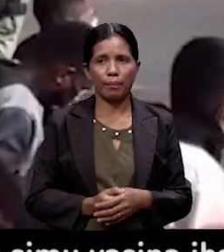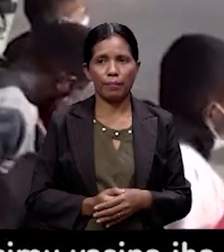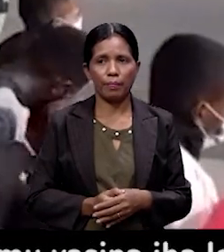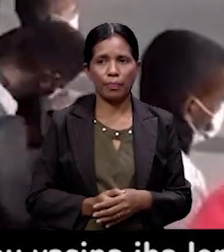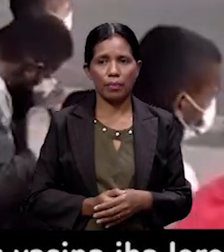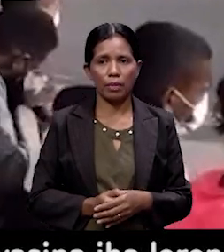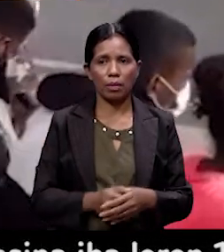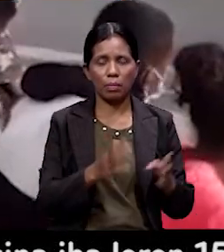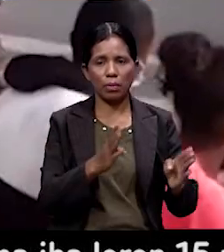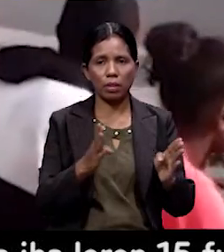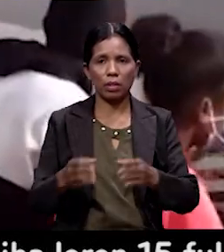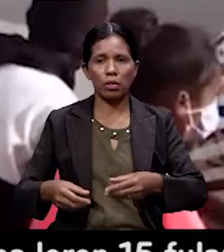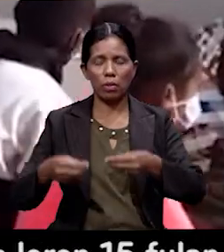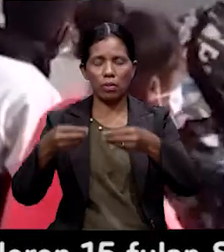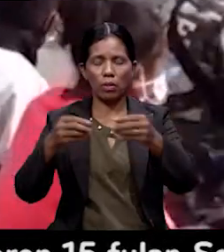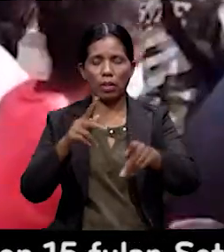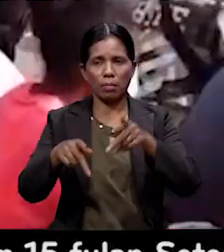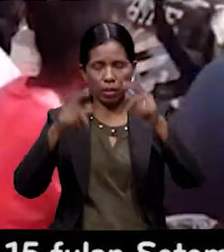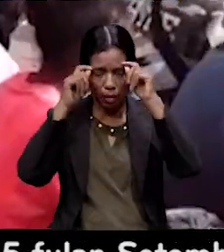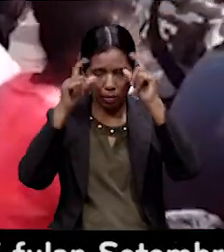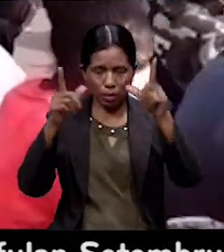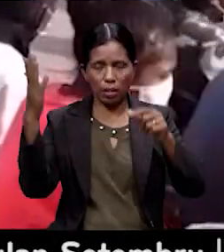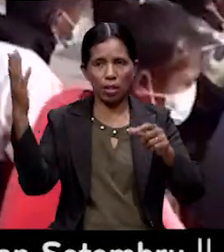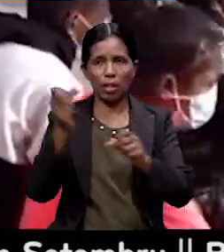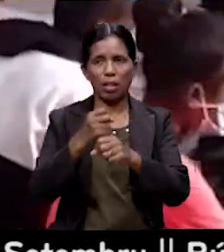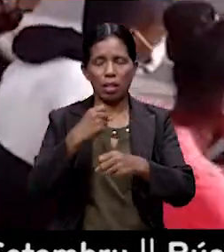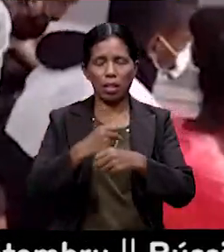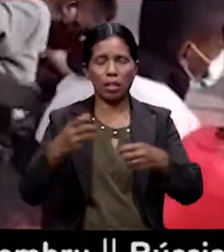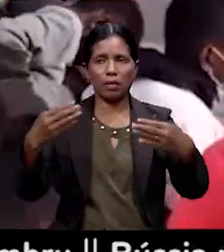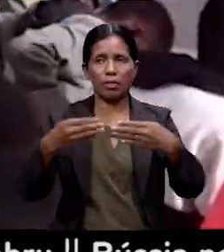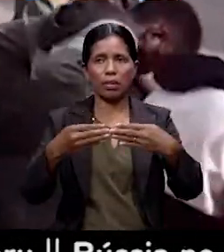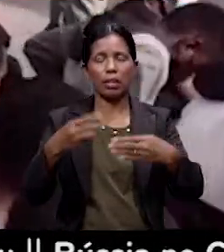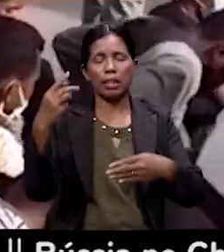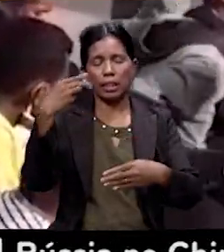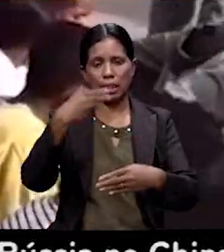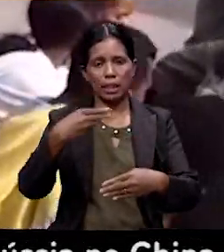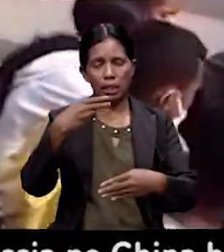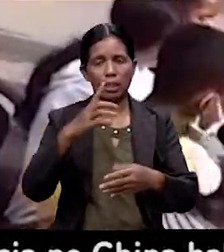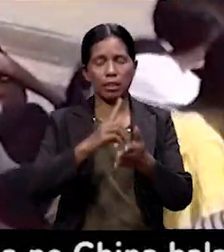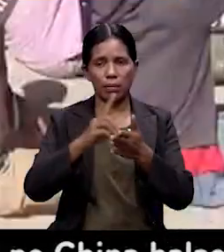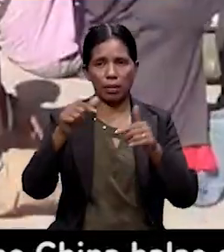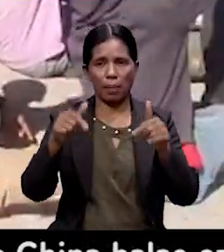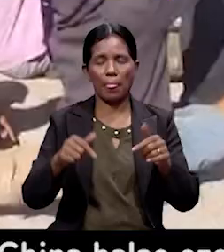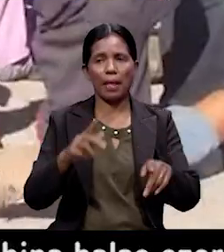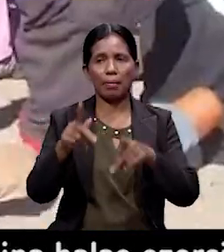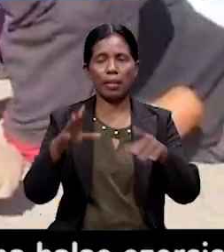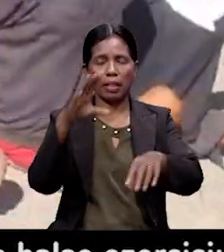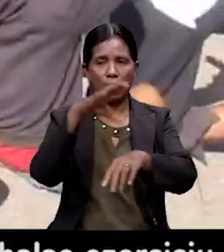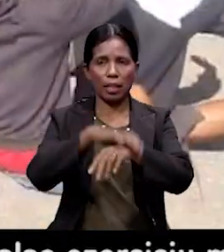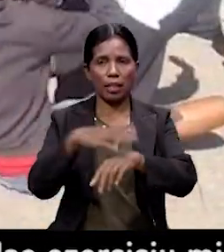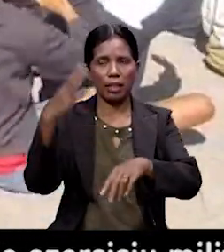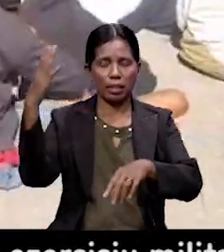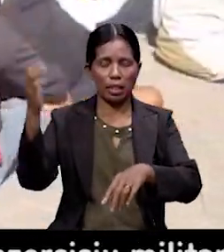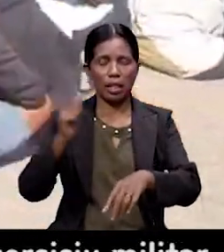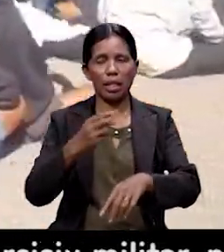Processo de entrega cidadão Timor-Leste né, realize posto integrado Motaim quinta semana nem. Cidadão Sira retan capturação e área Atamboa